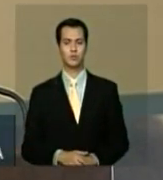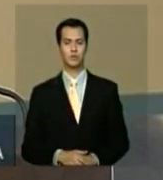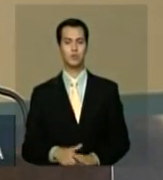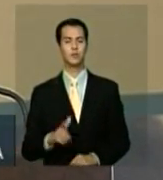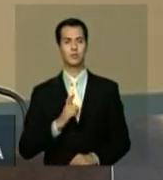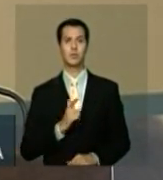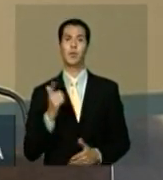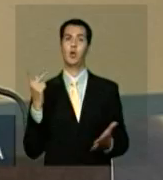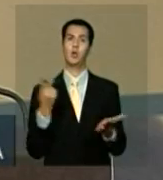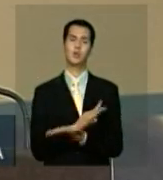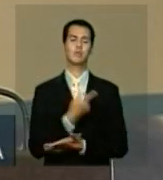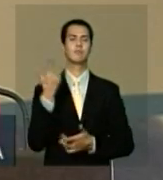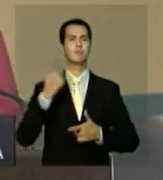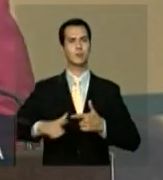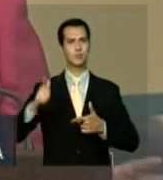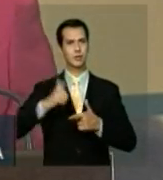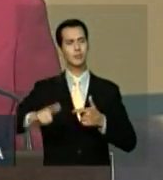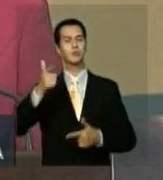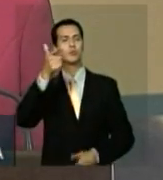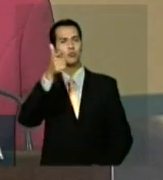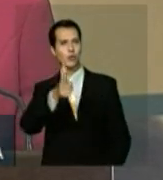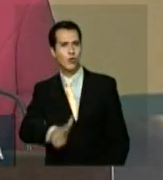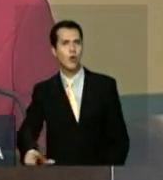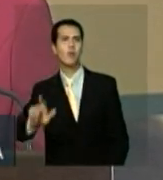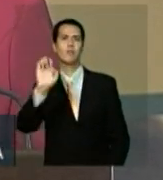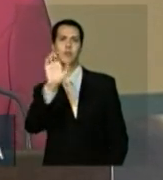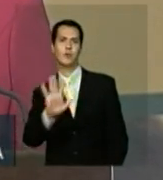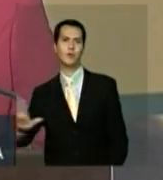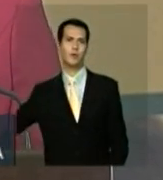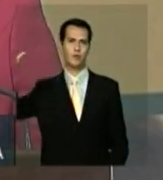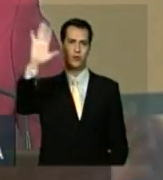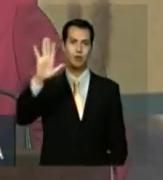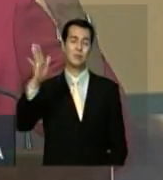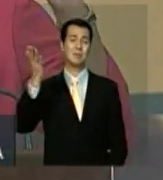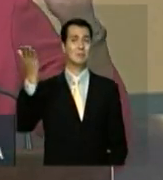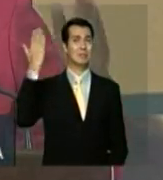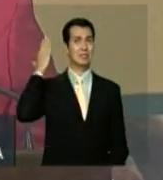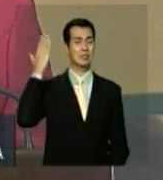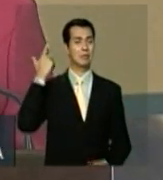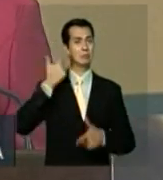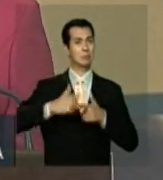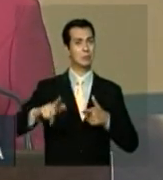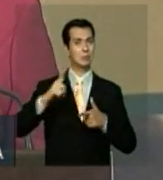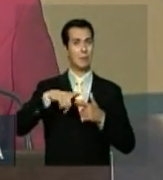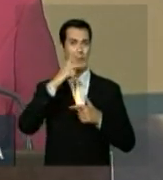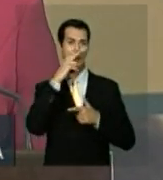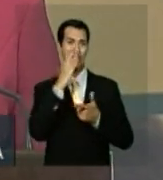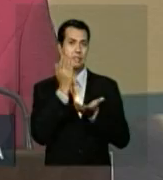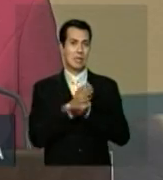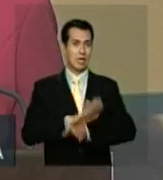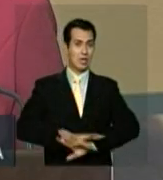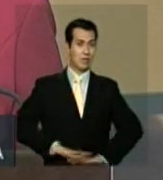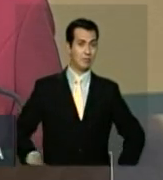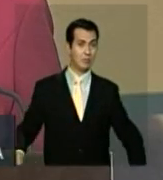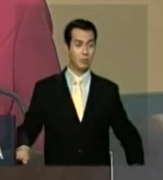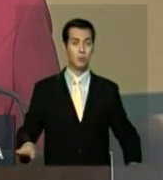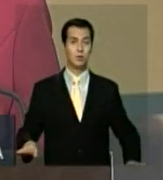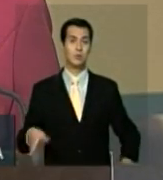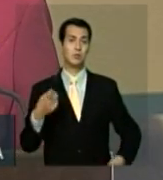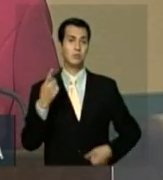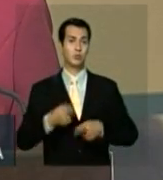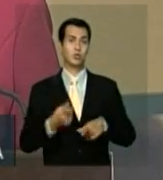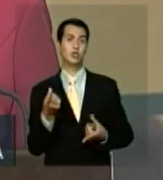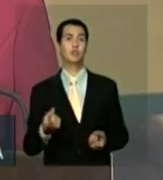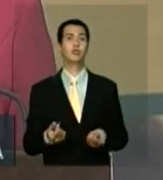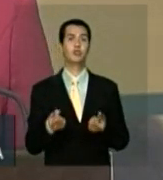crise da zona do Euro e de vários fantasmas que pareciam afastados pelas expansões